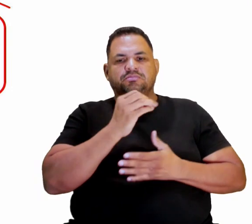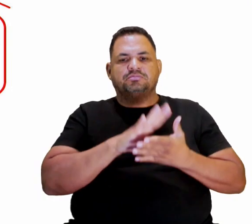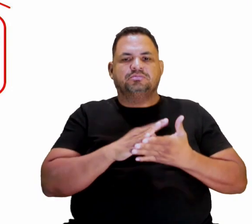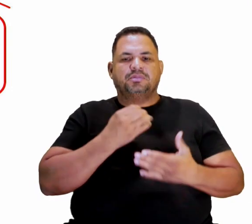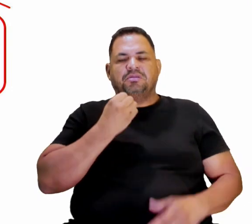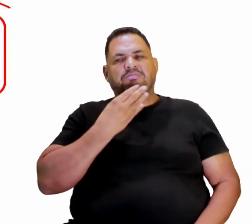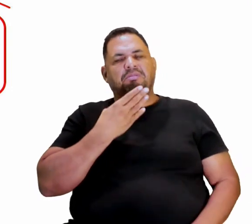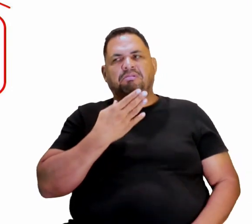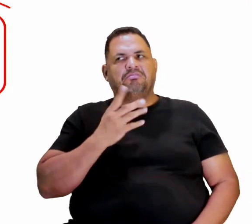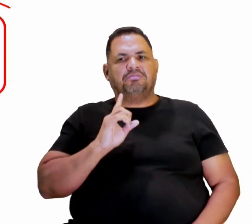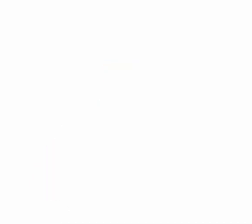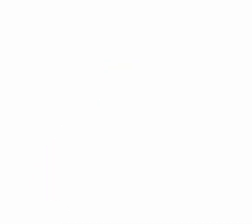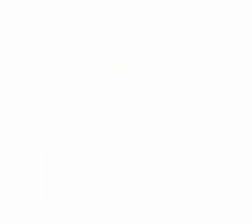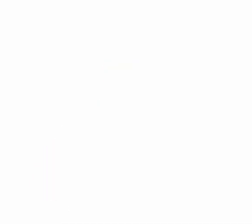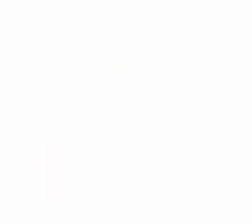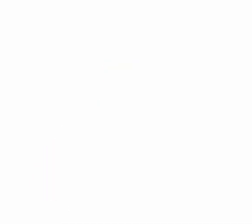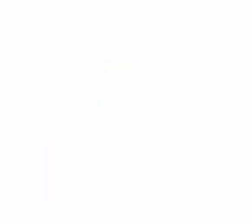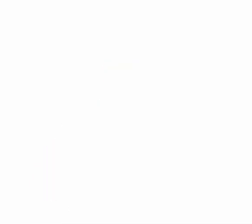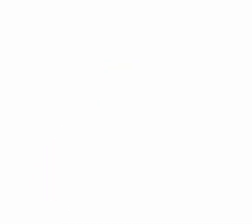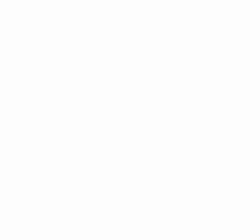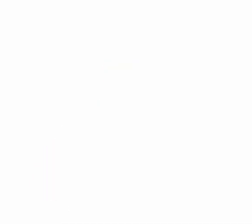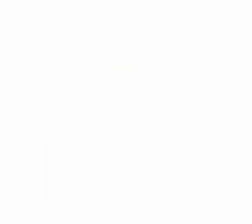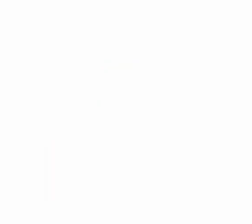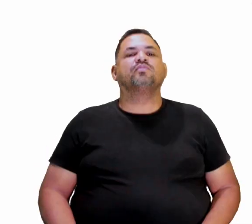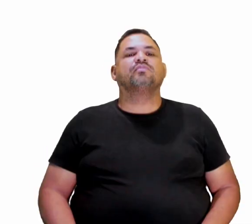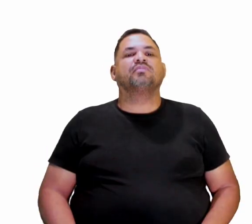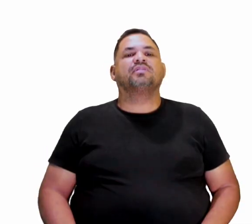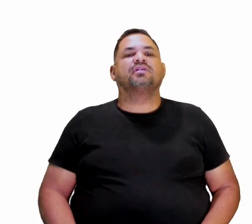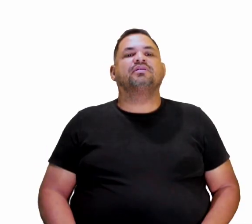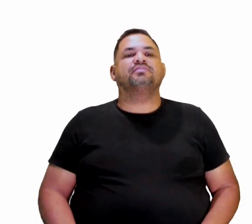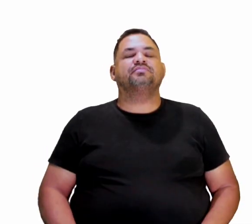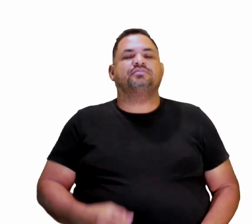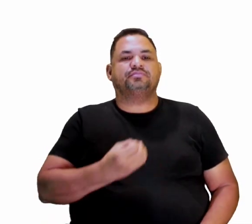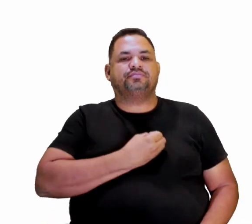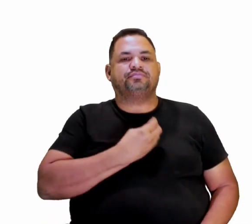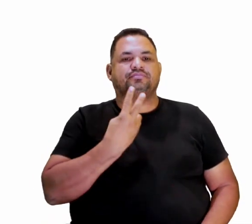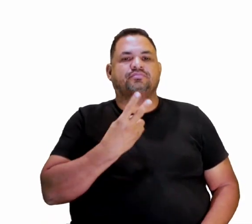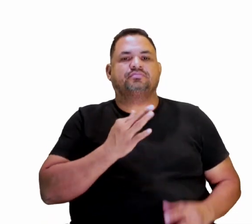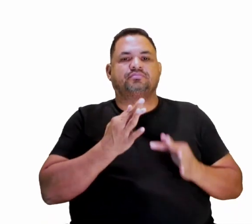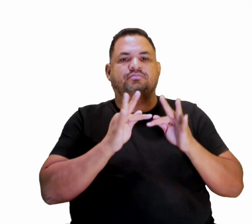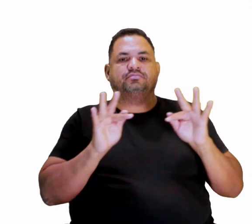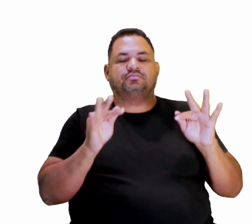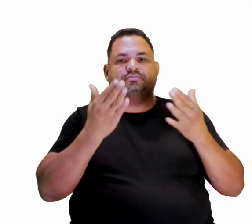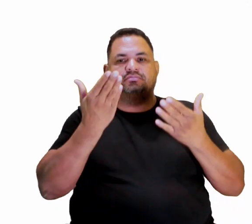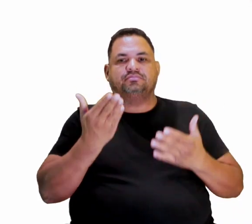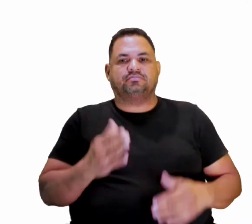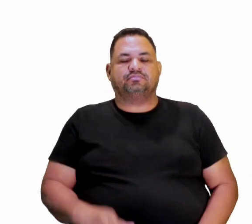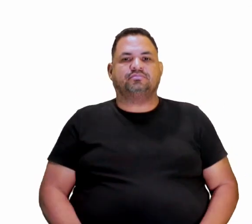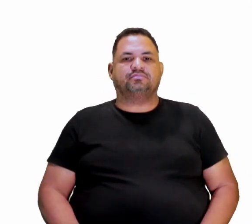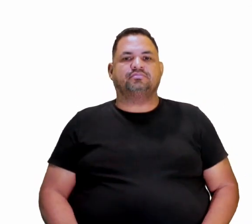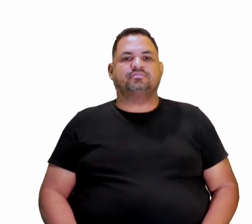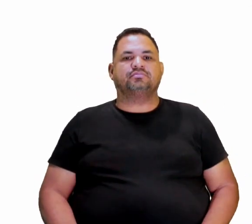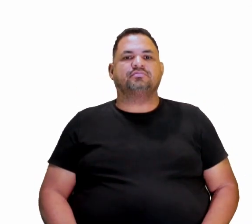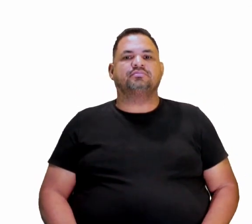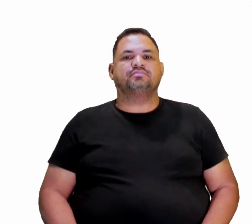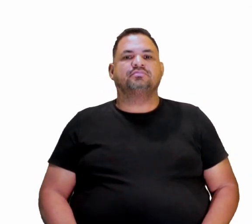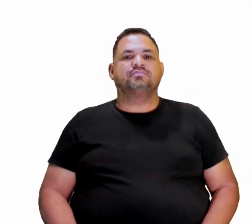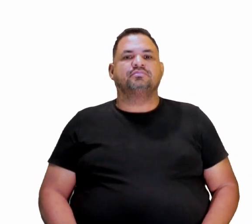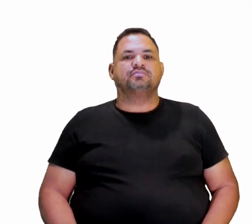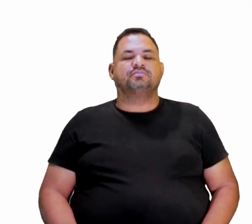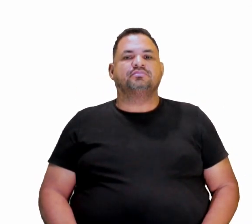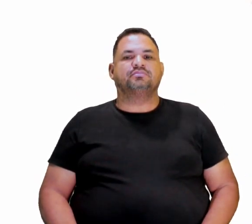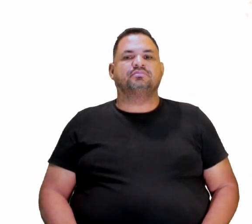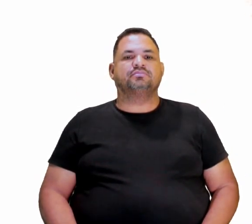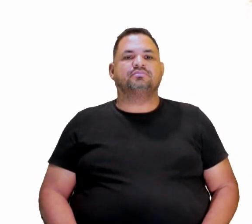é algo tão bacana assim. Estranho, mas é verdade. Questão 2, a frase traveling is something that people are doing a lot at this time